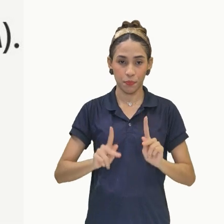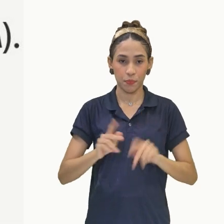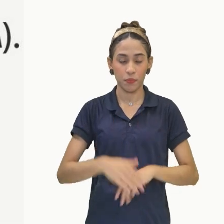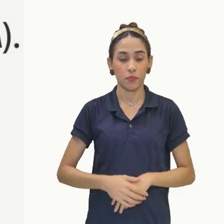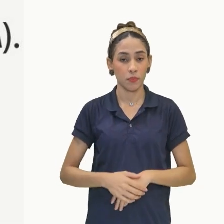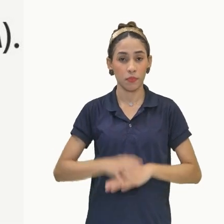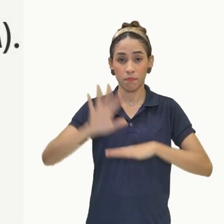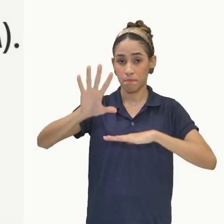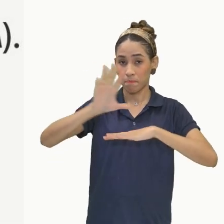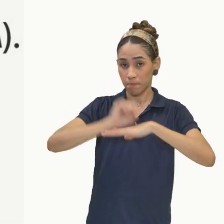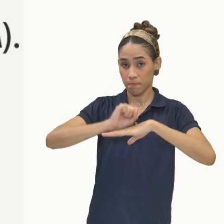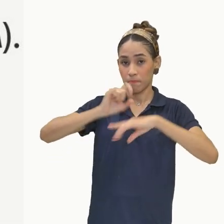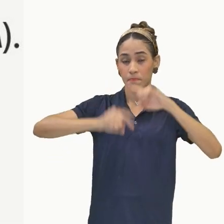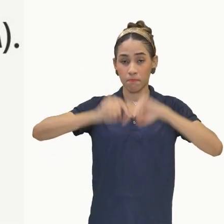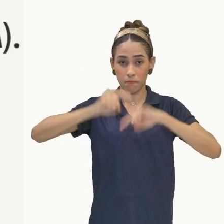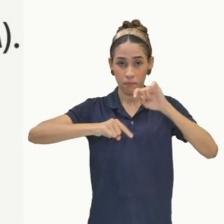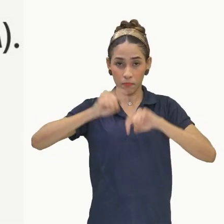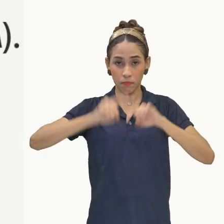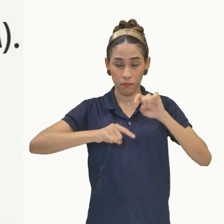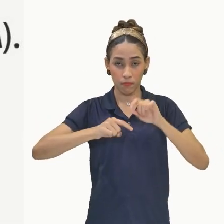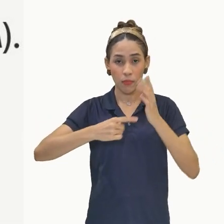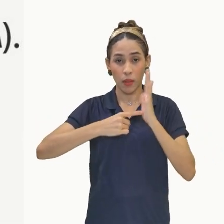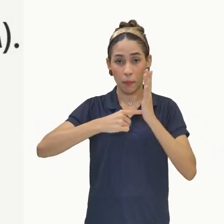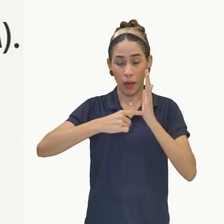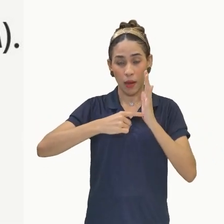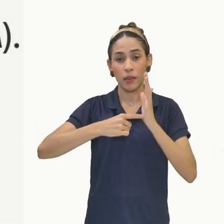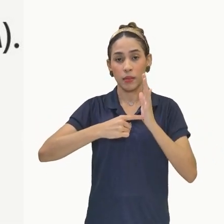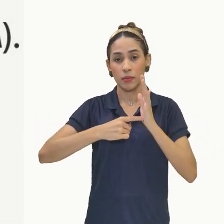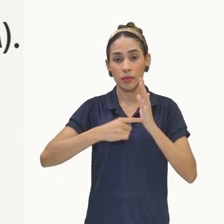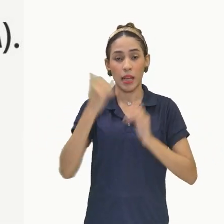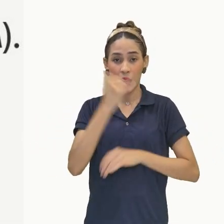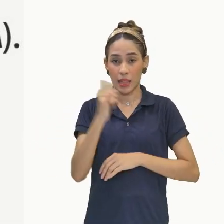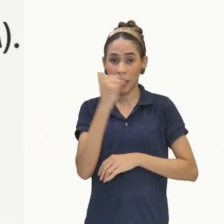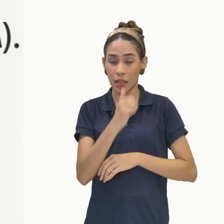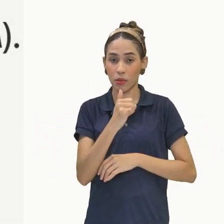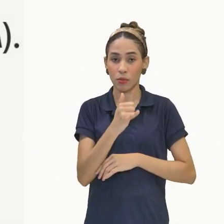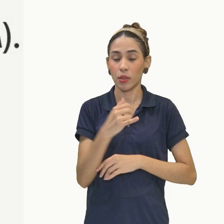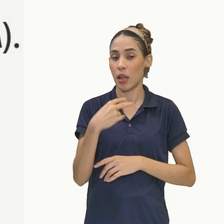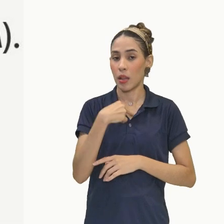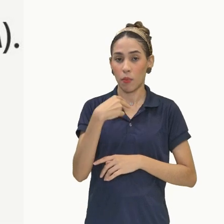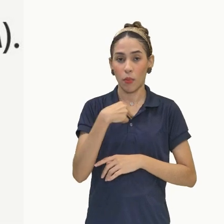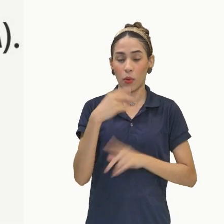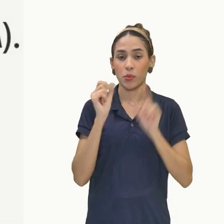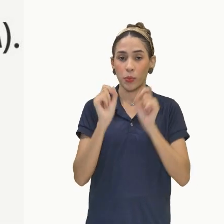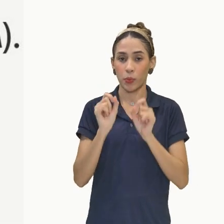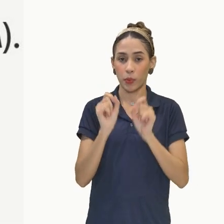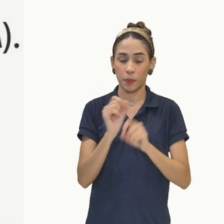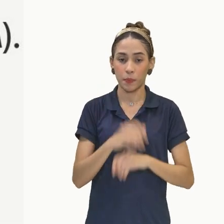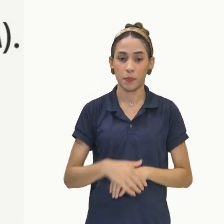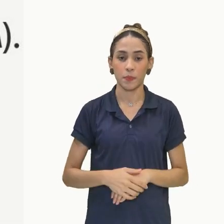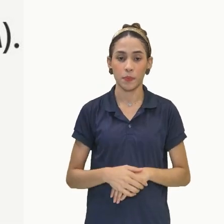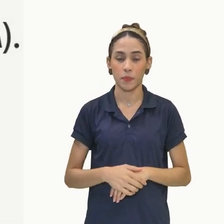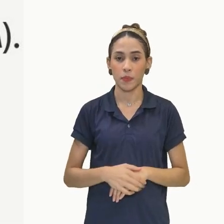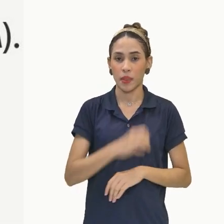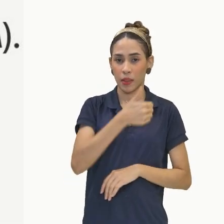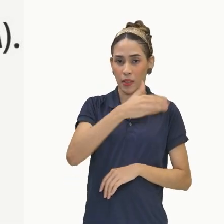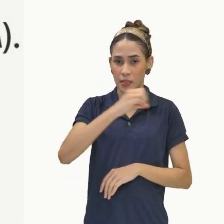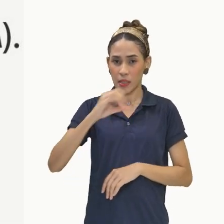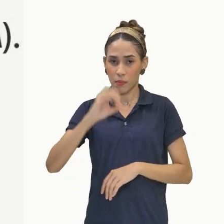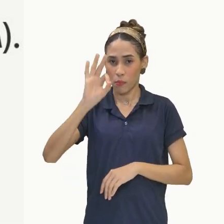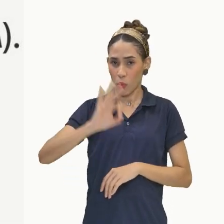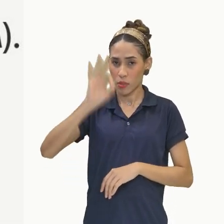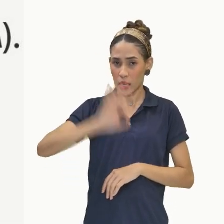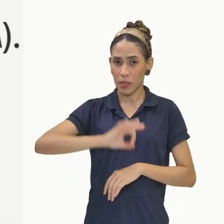apesar de ser um dispositivo elétrico, é uma máquina. Ele não pode ter 100% de